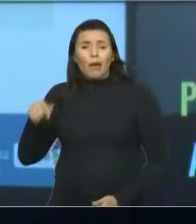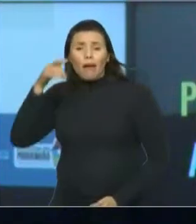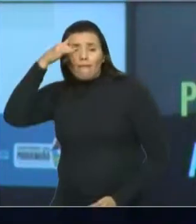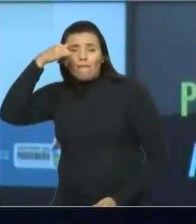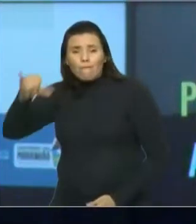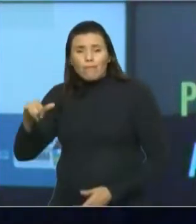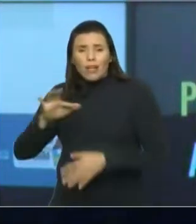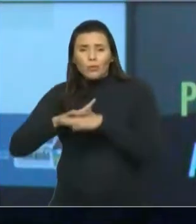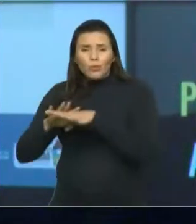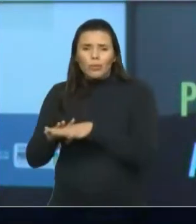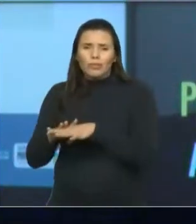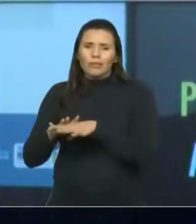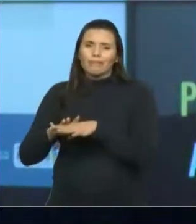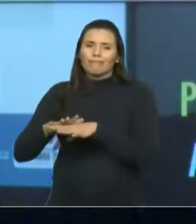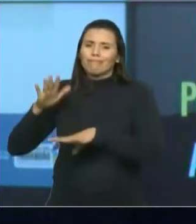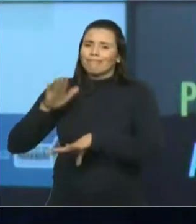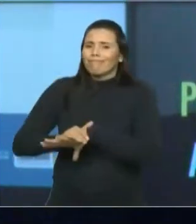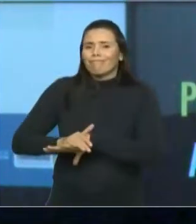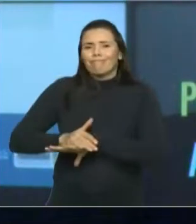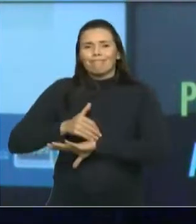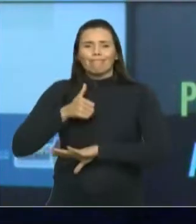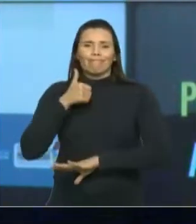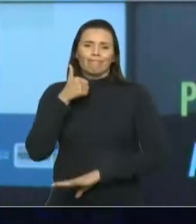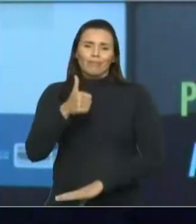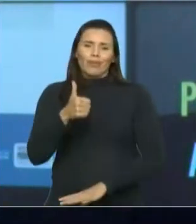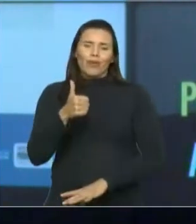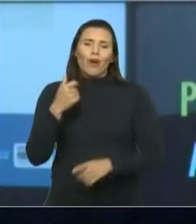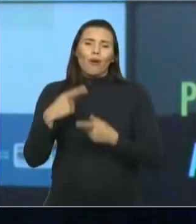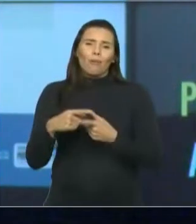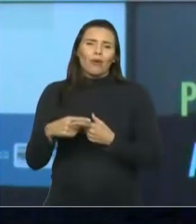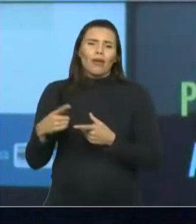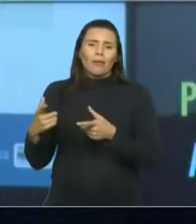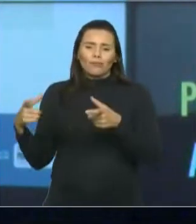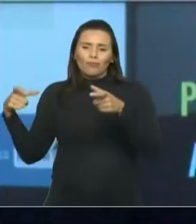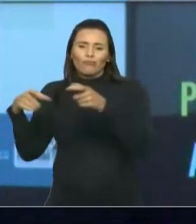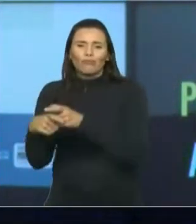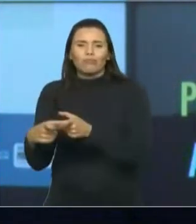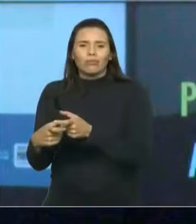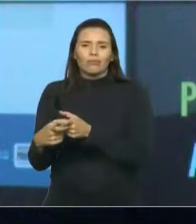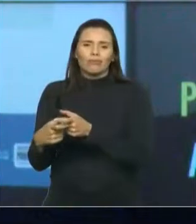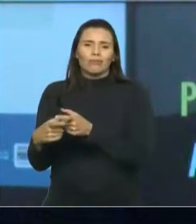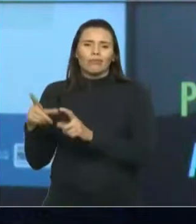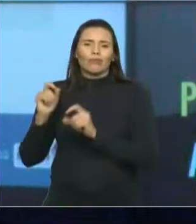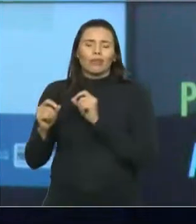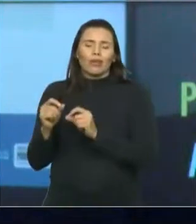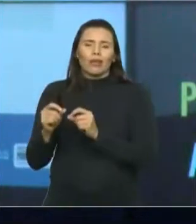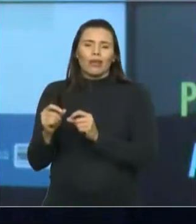o seguinte, na literatura de saúde, a gente tem uma evidência do seguinte,